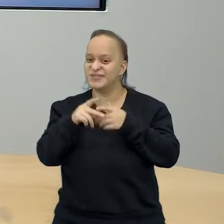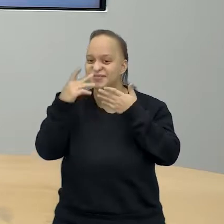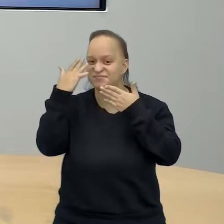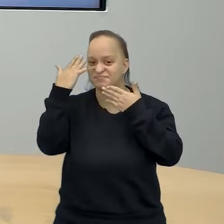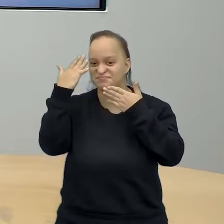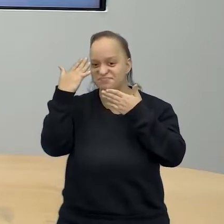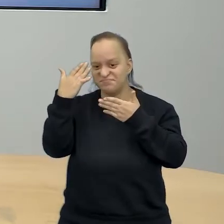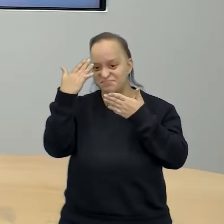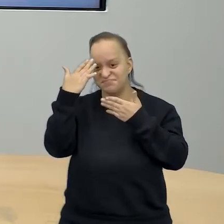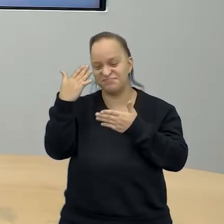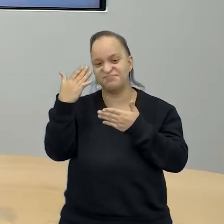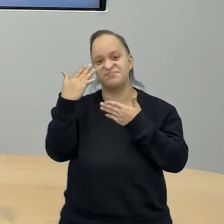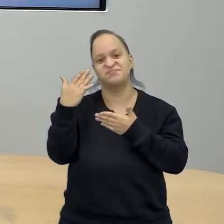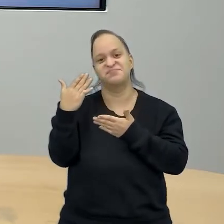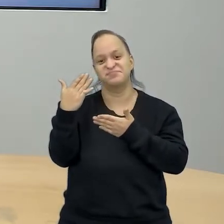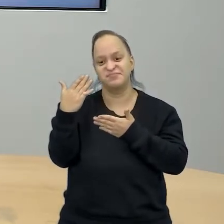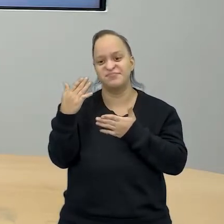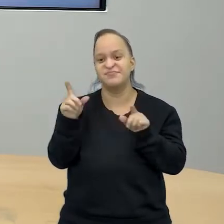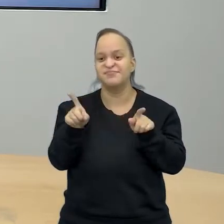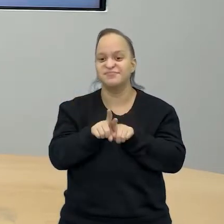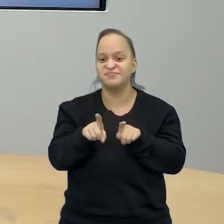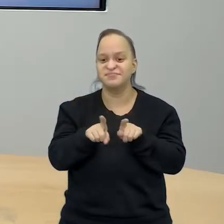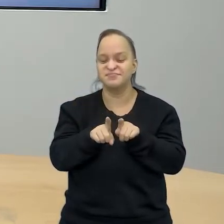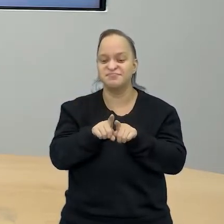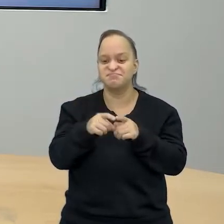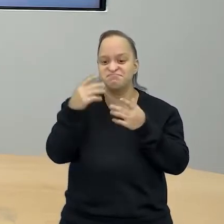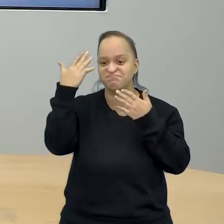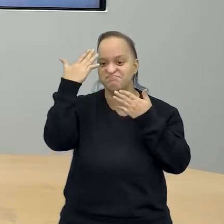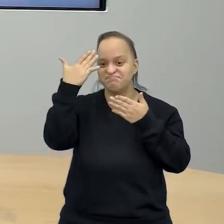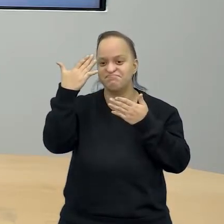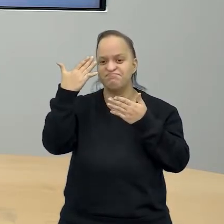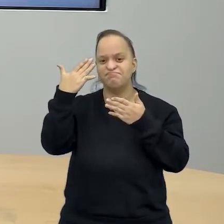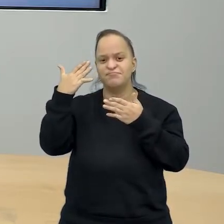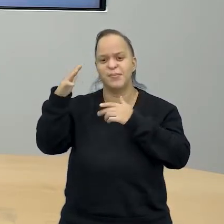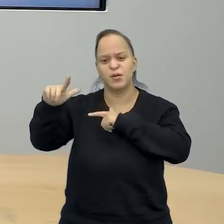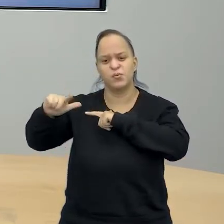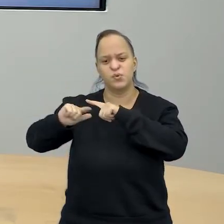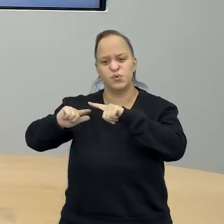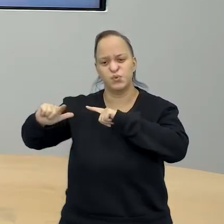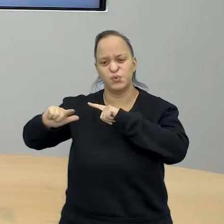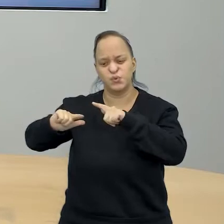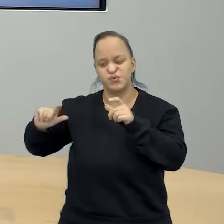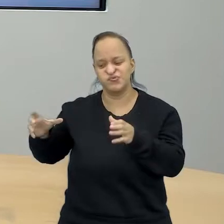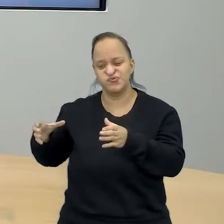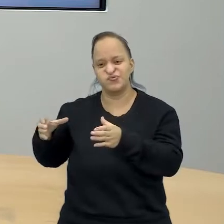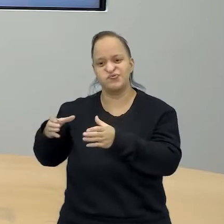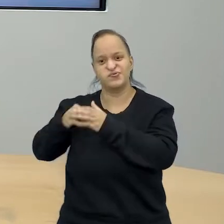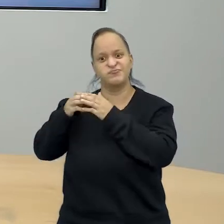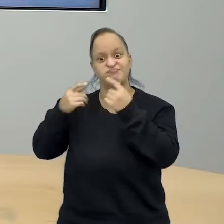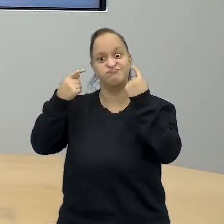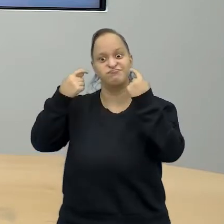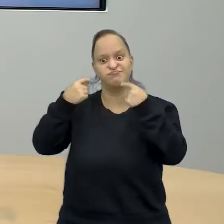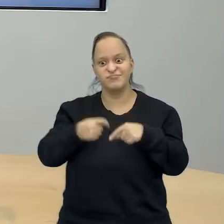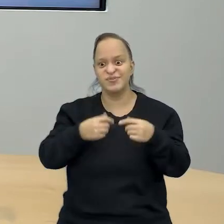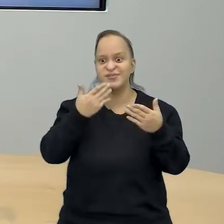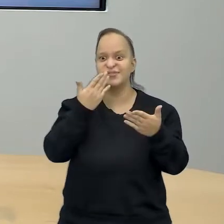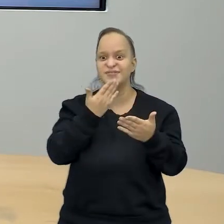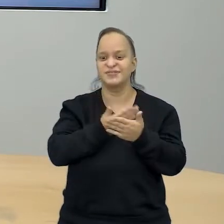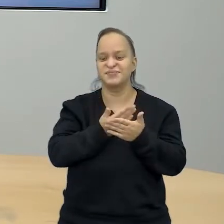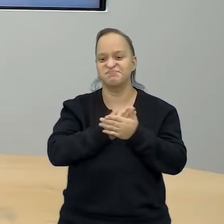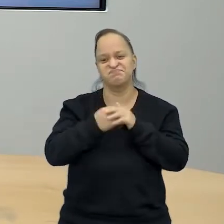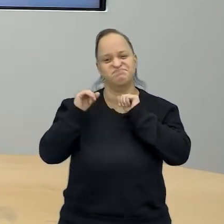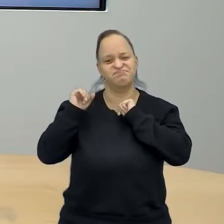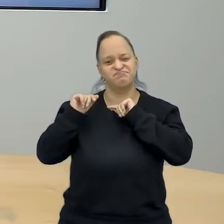sempre me auxiliar. E eu quero também agradecer toda a equipe que torna essa aula possível de ser realizada e levada